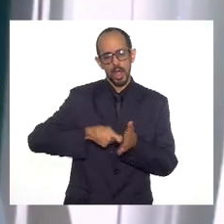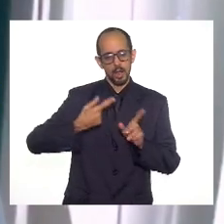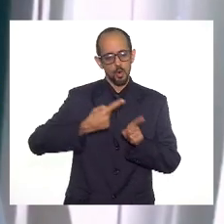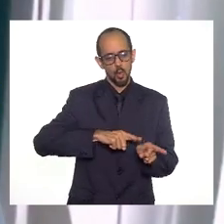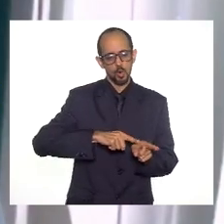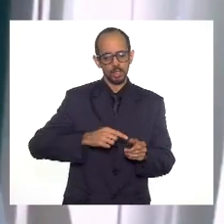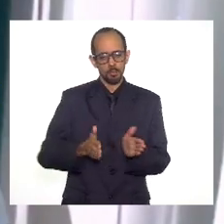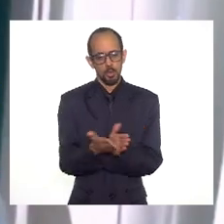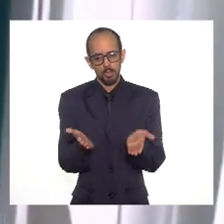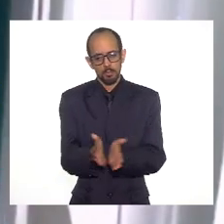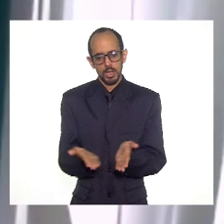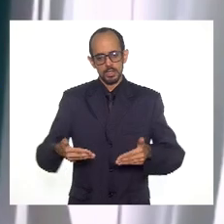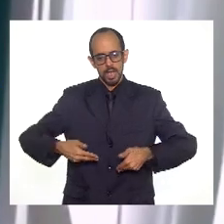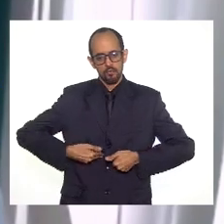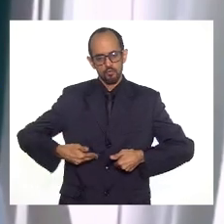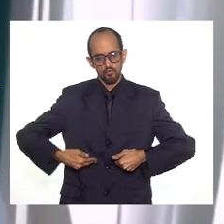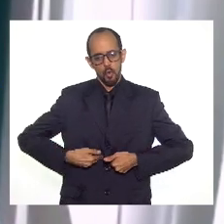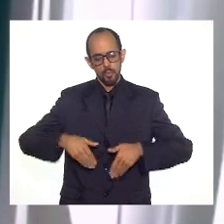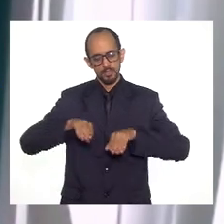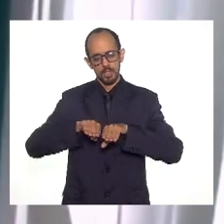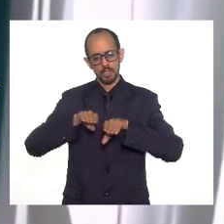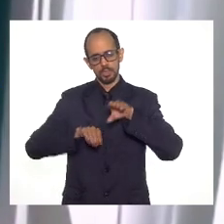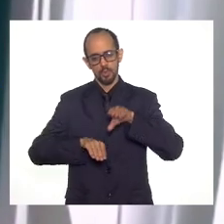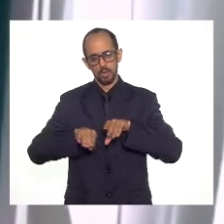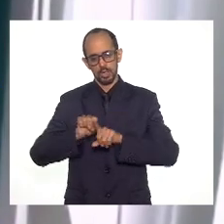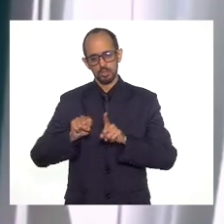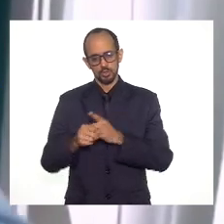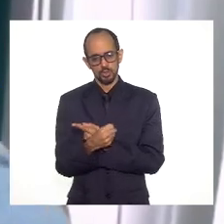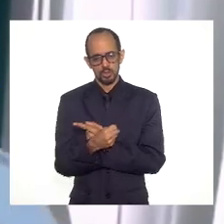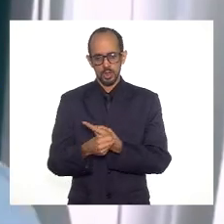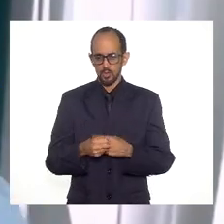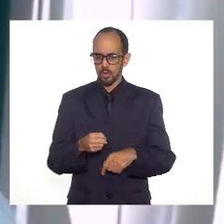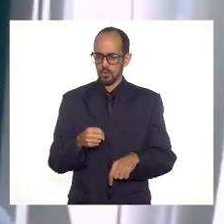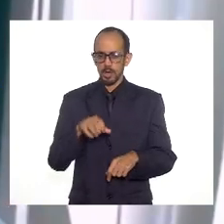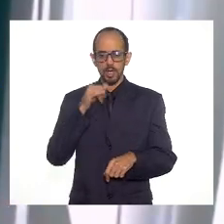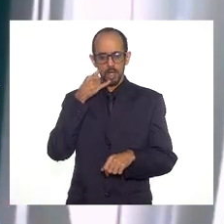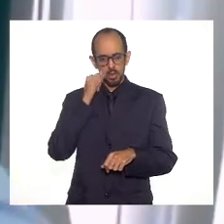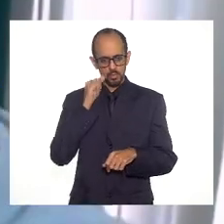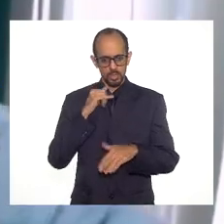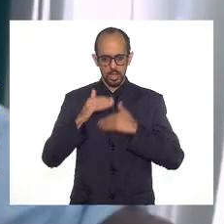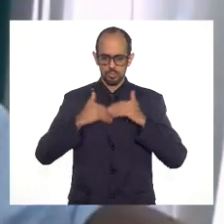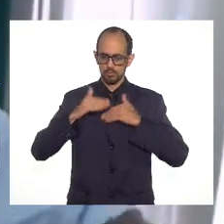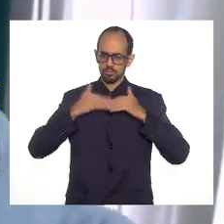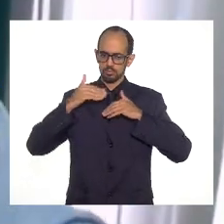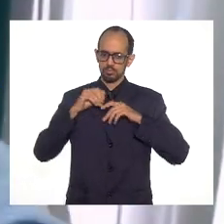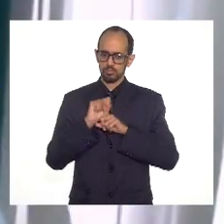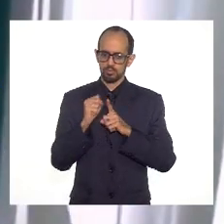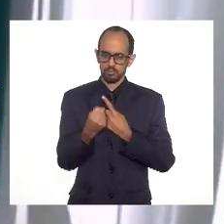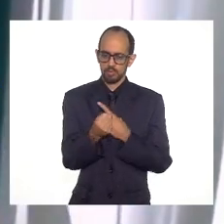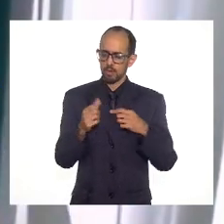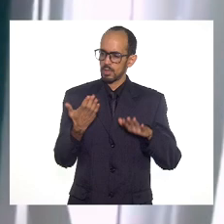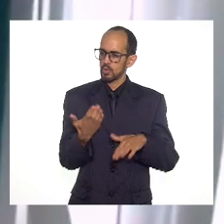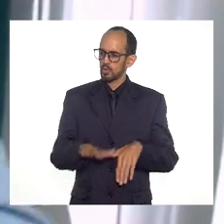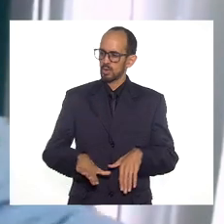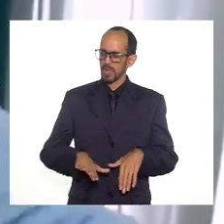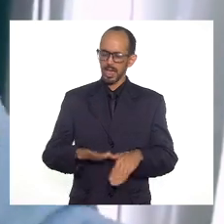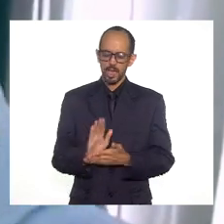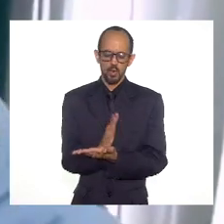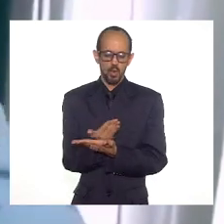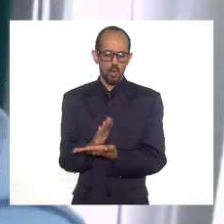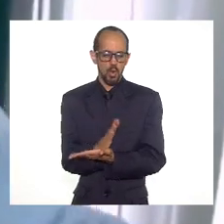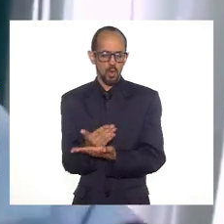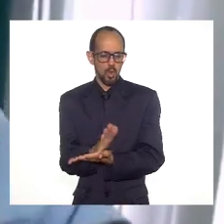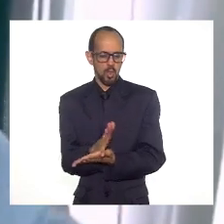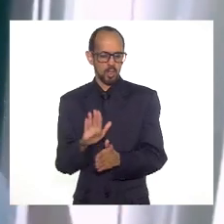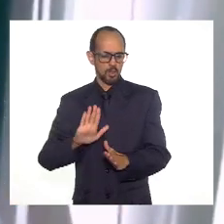a miséria, a desigualdade. Sem isso, não há desenvolvimento. Mas, assim, não quero perturbar nada. André é o autor da PEC, me pediu,